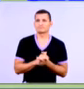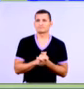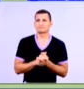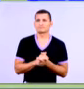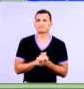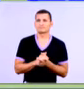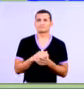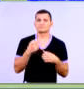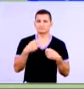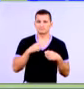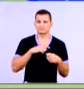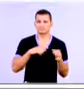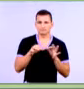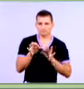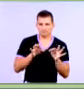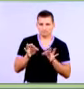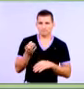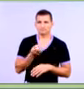como? Ordenado.